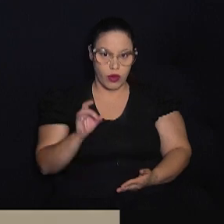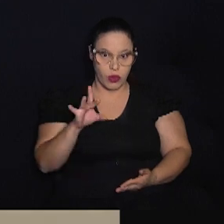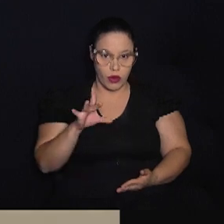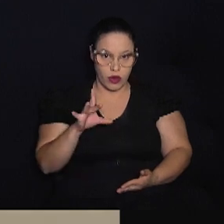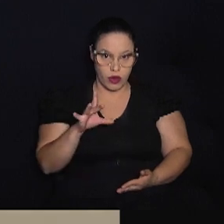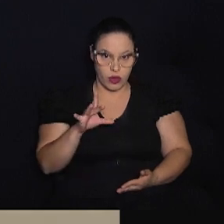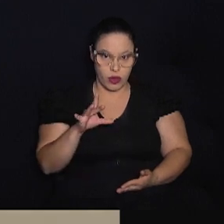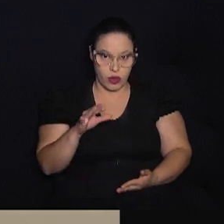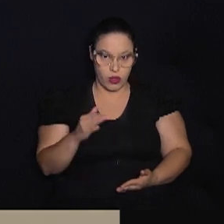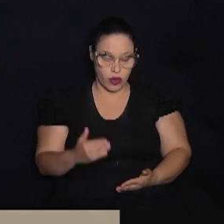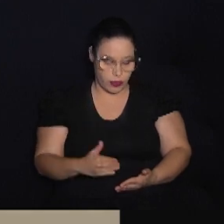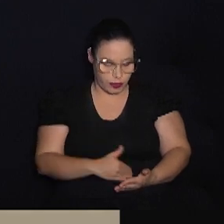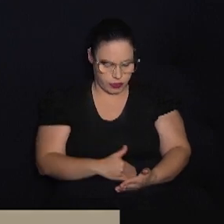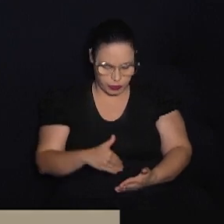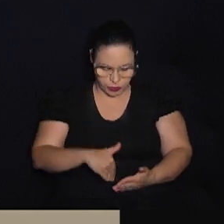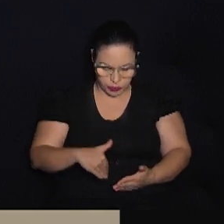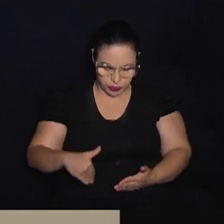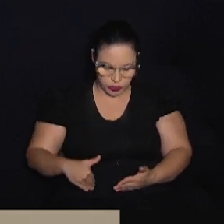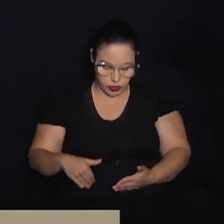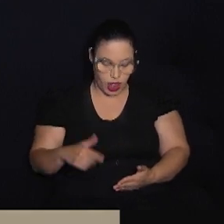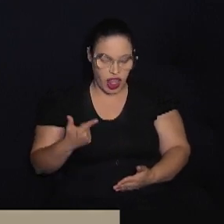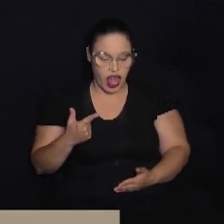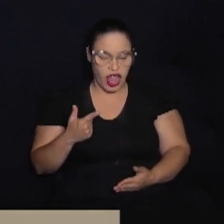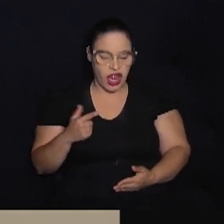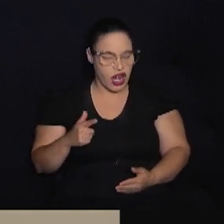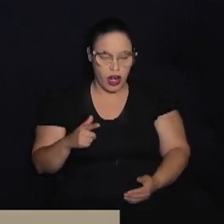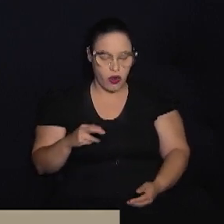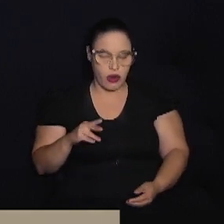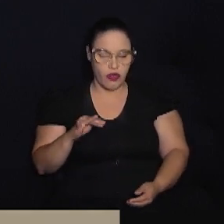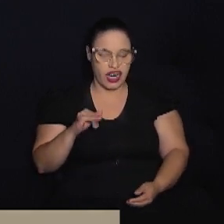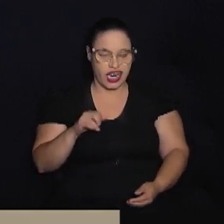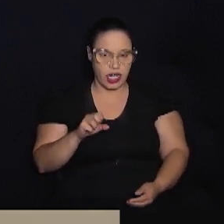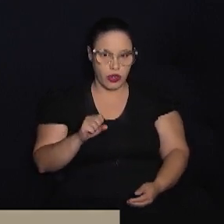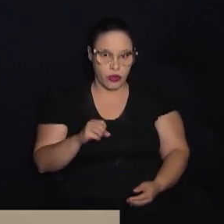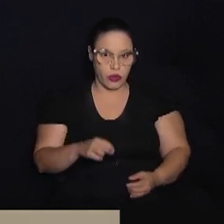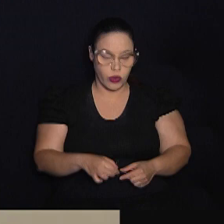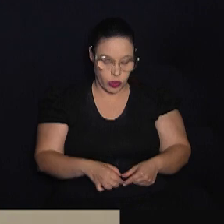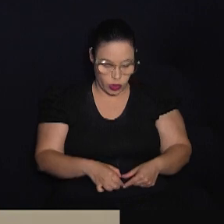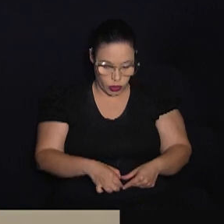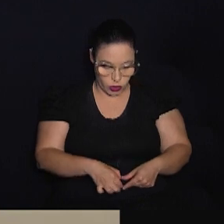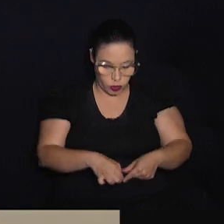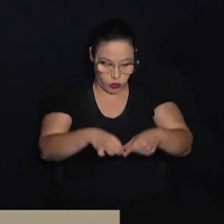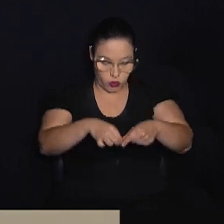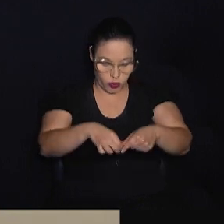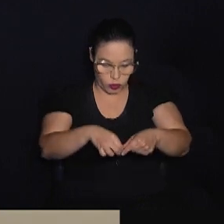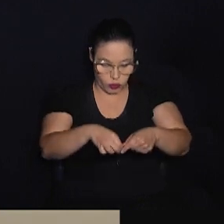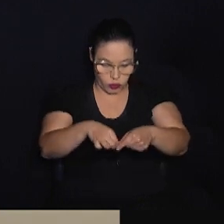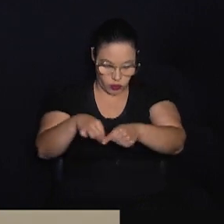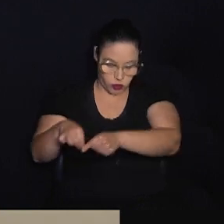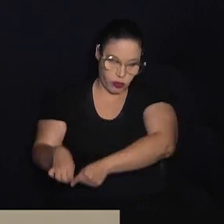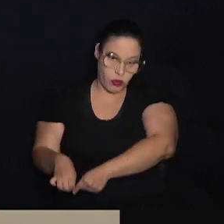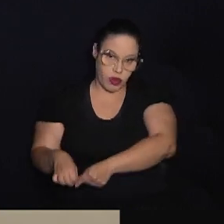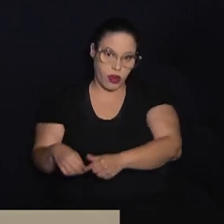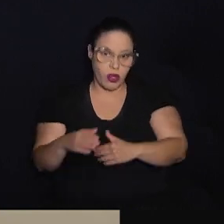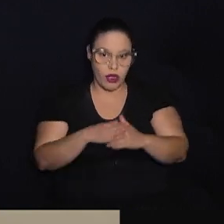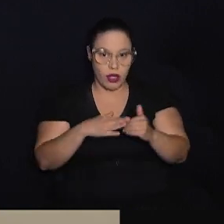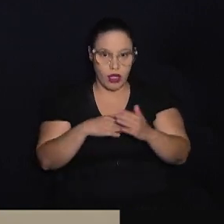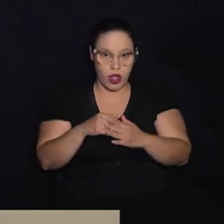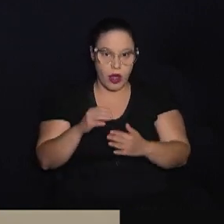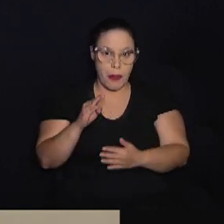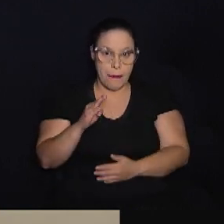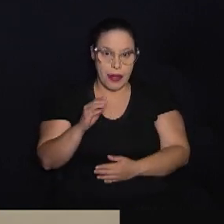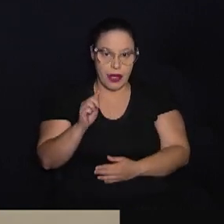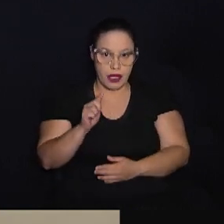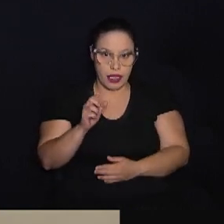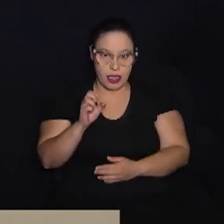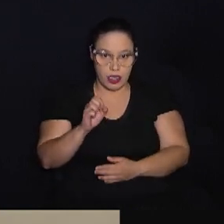Se ele não invadiu ainda, se ele não é um tumor não invasivo, é possível tirar só o tumor. E a gente fazer um tratamento de BCG